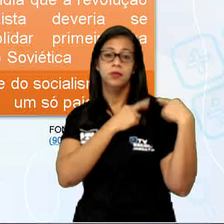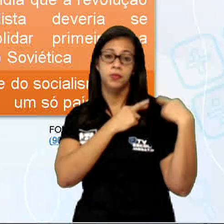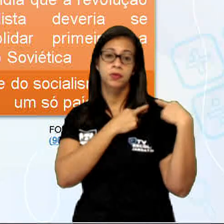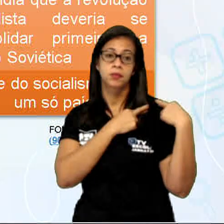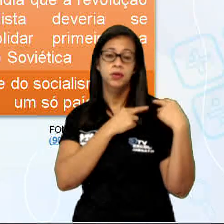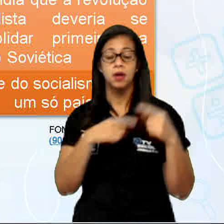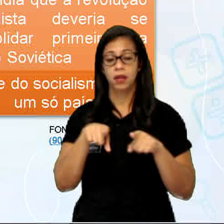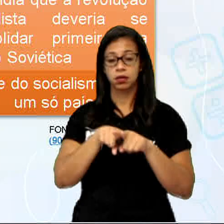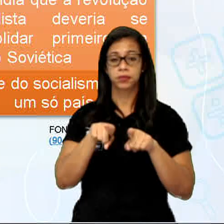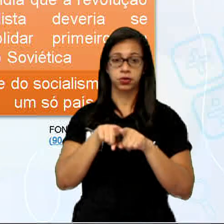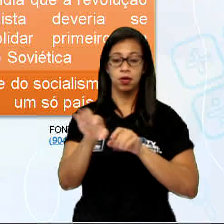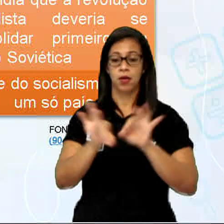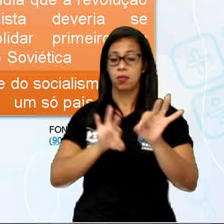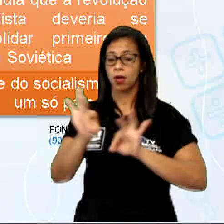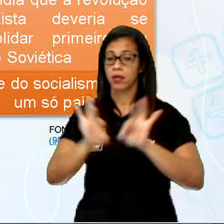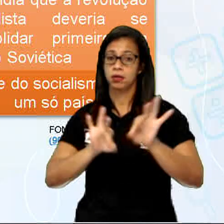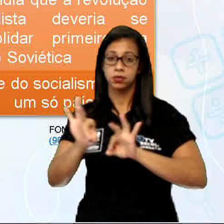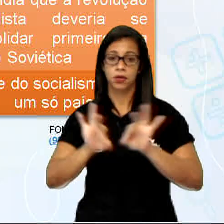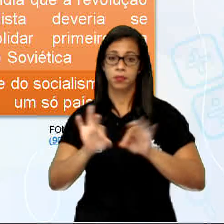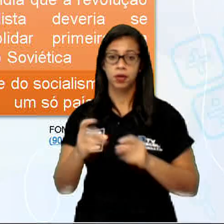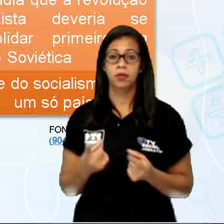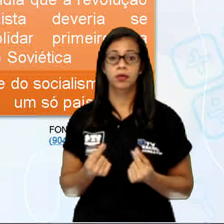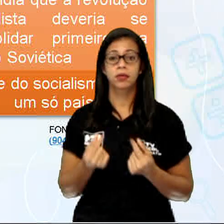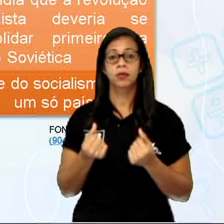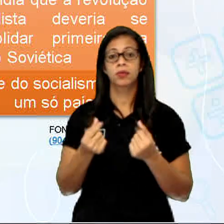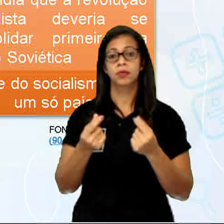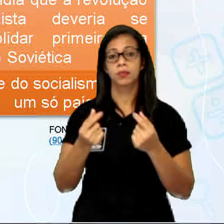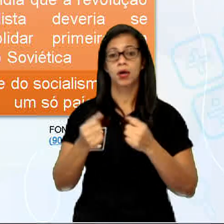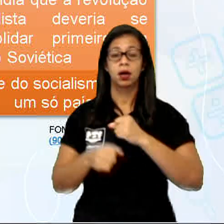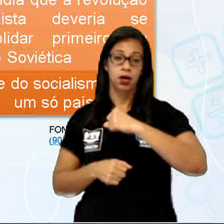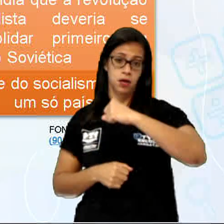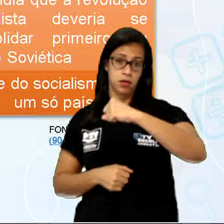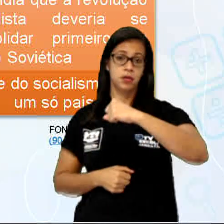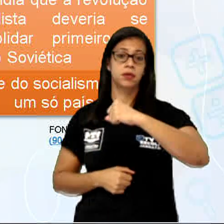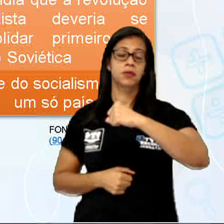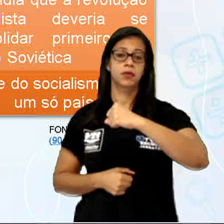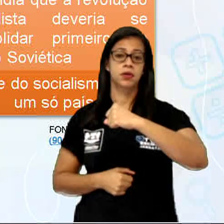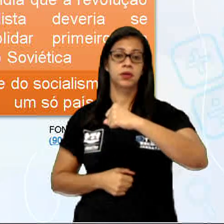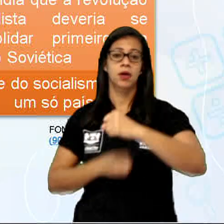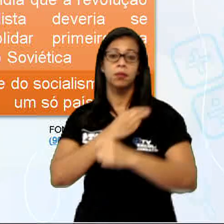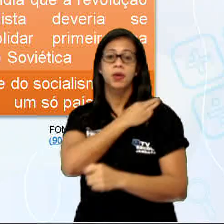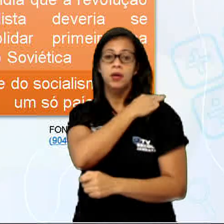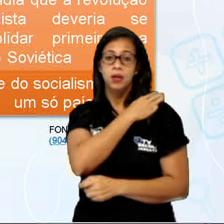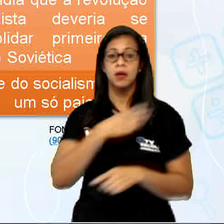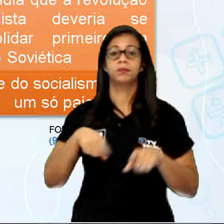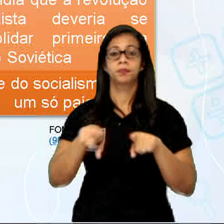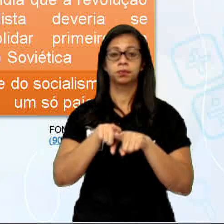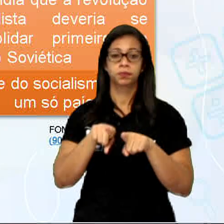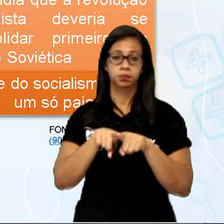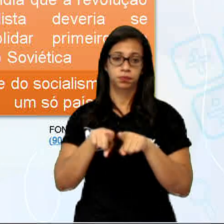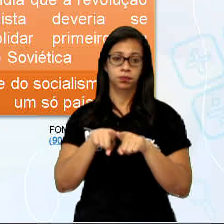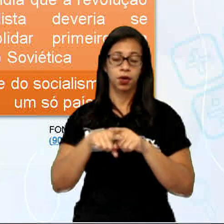o planejamento da economia, a defesa militar das repúblicas e a definição da